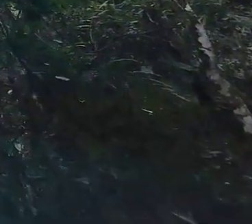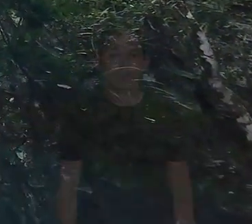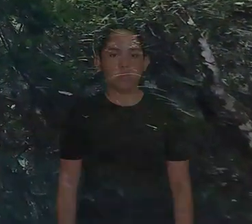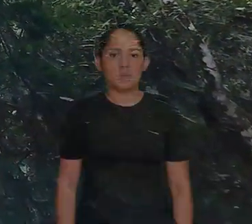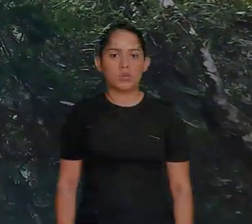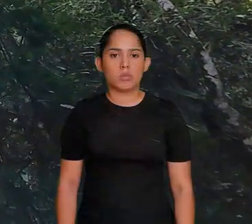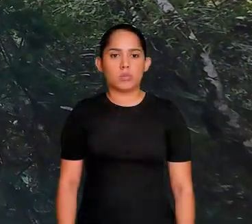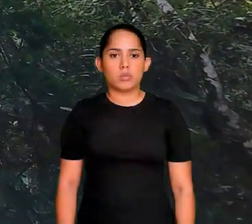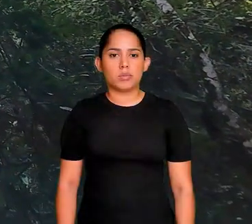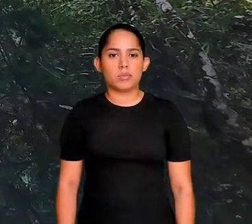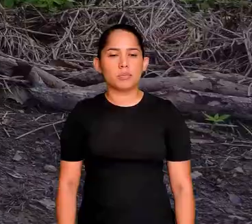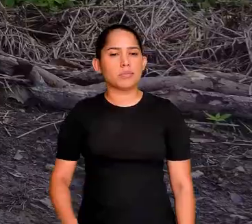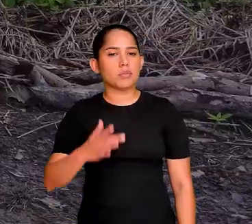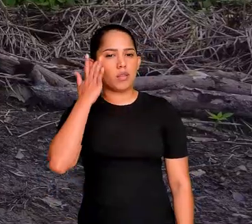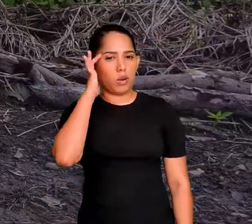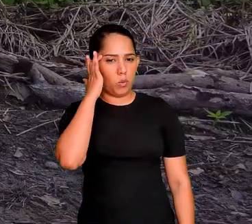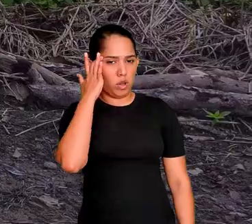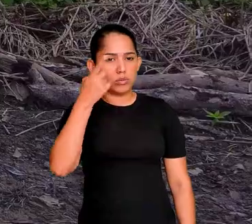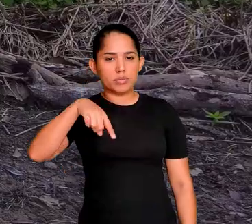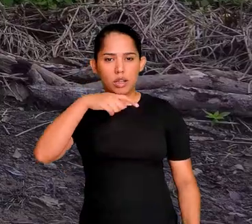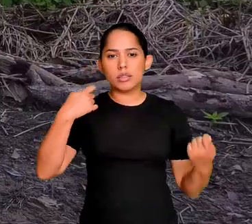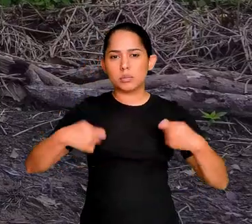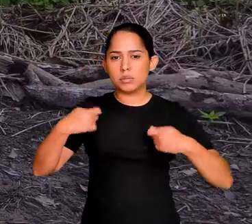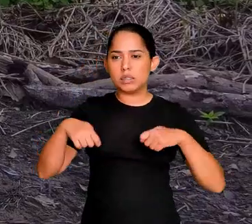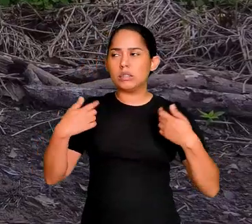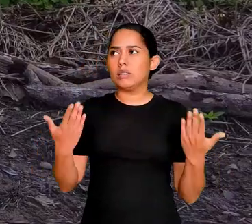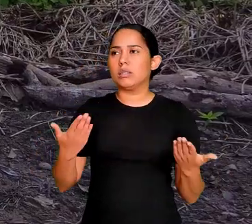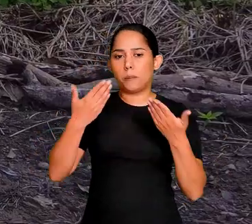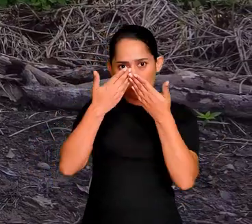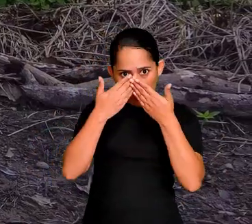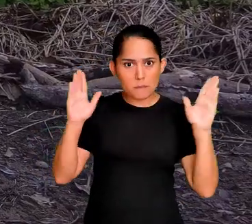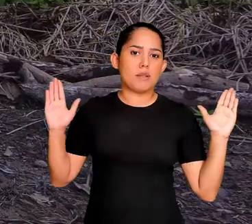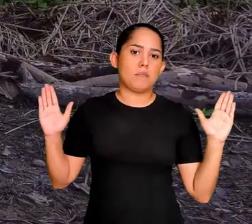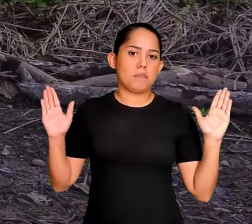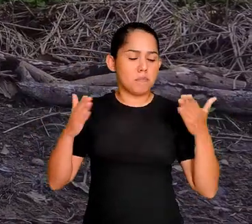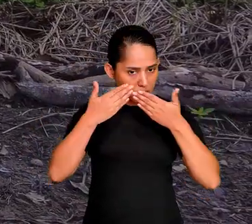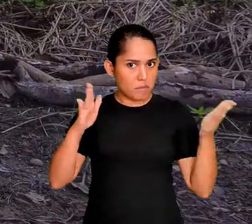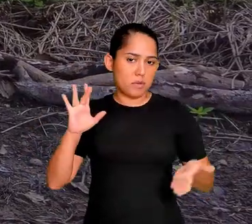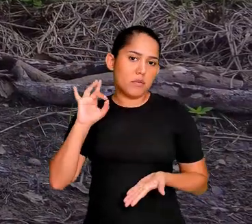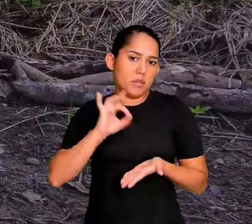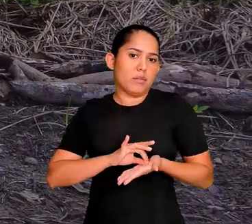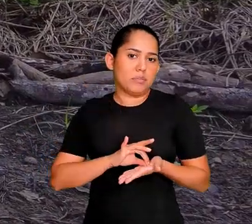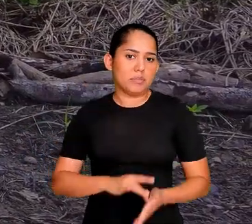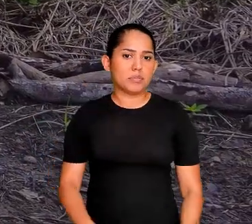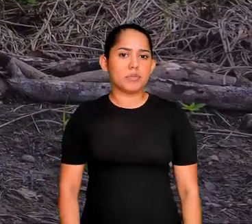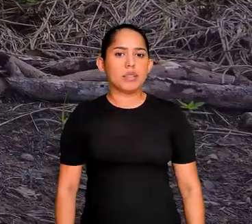Eu acho que a gente precisa se abrir mesmo